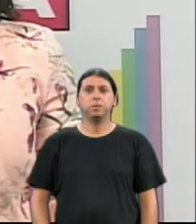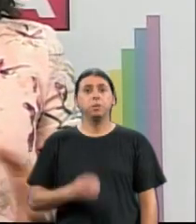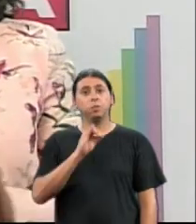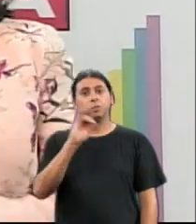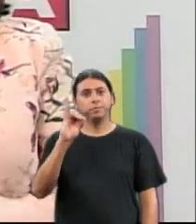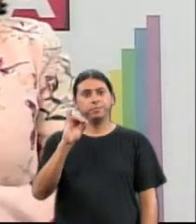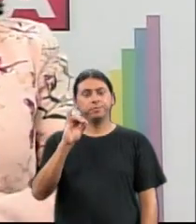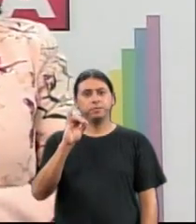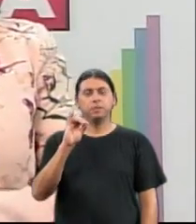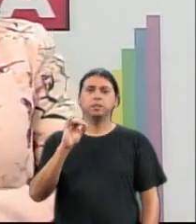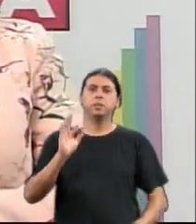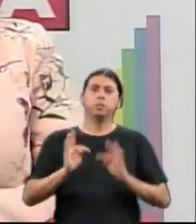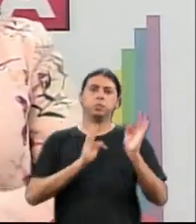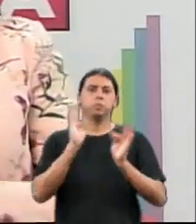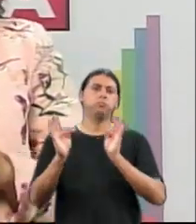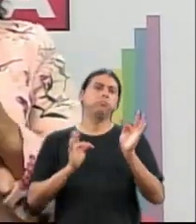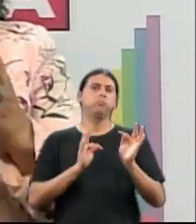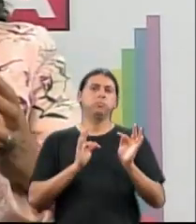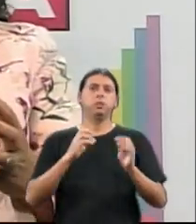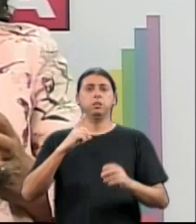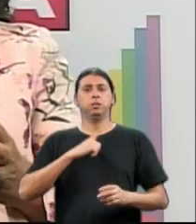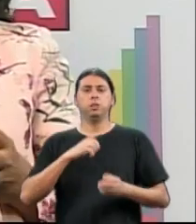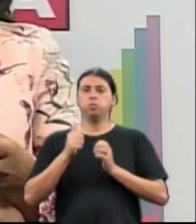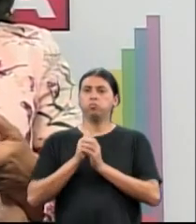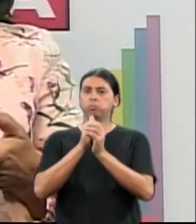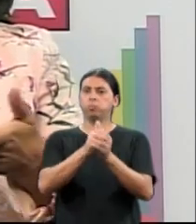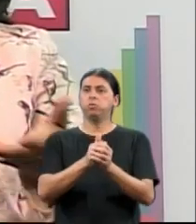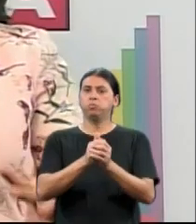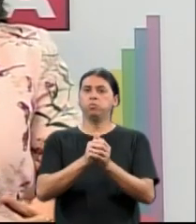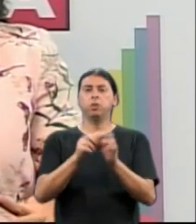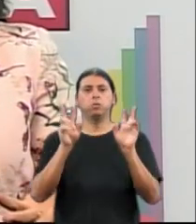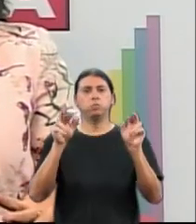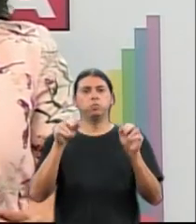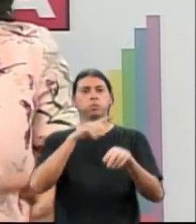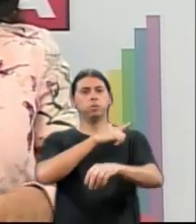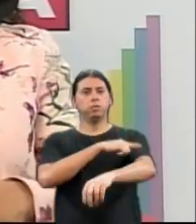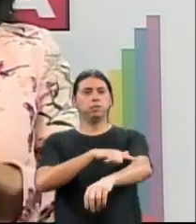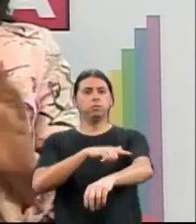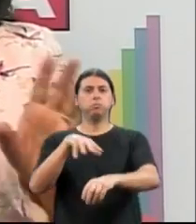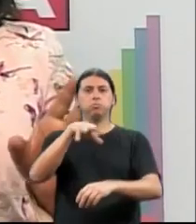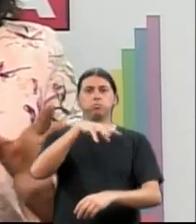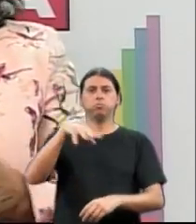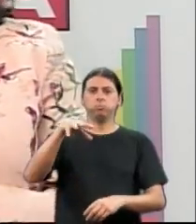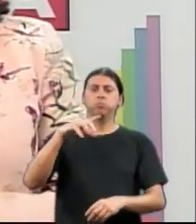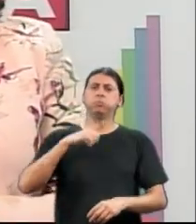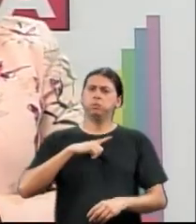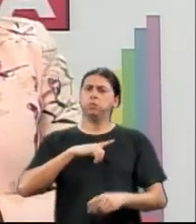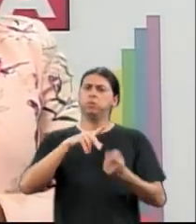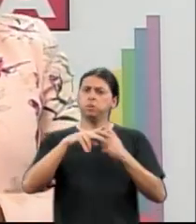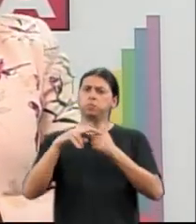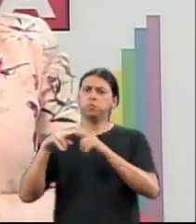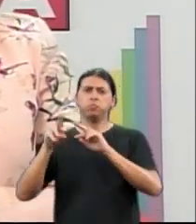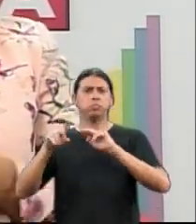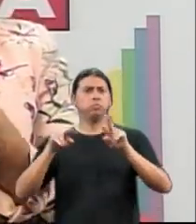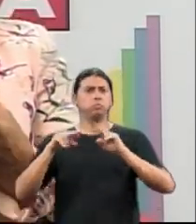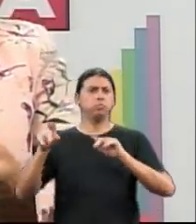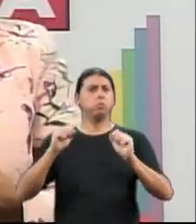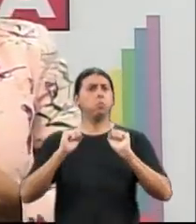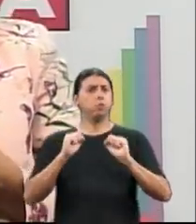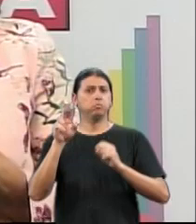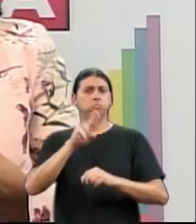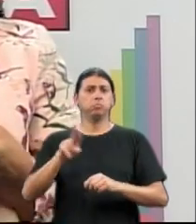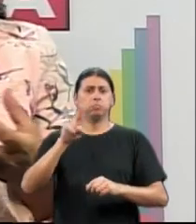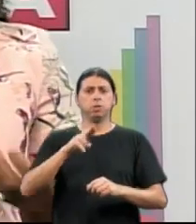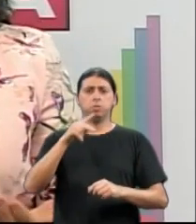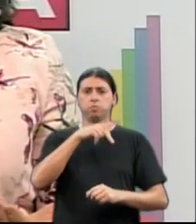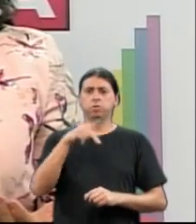Olá! A tecnologia é uma aliada quando o assunto é educação. São várias as ferramentas que podem ser